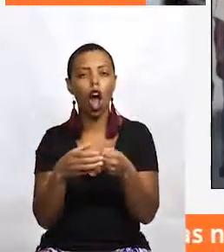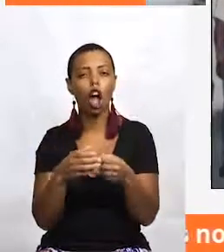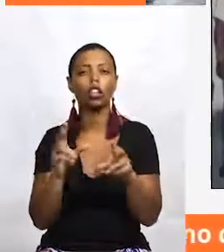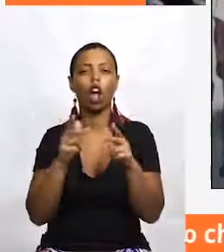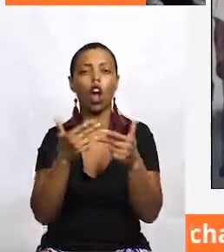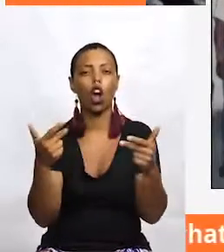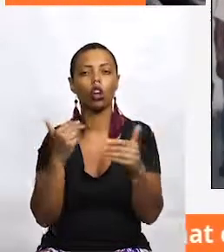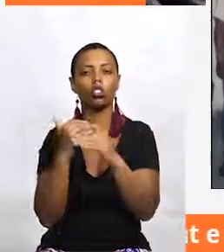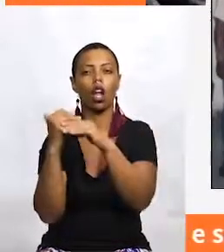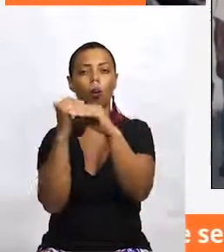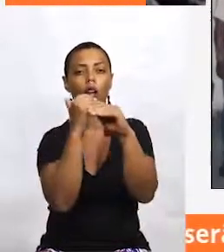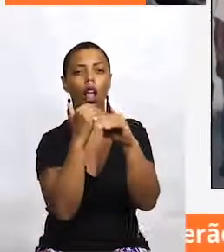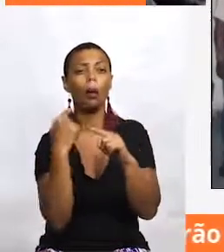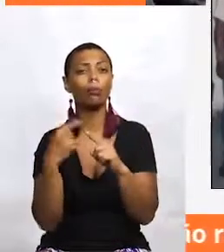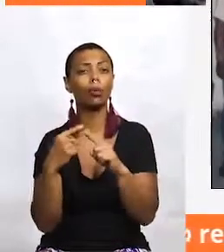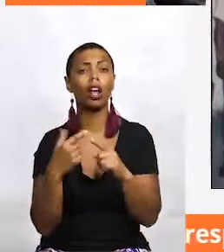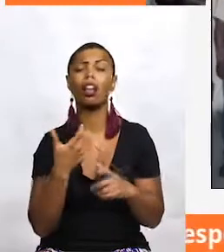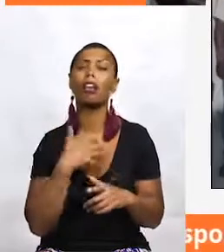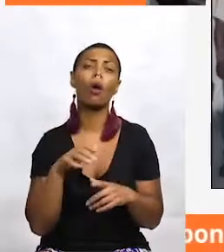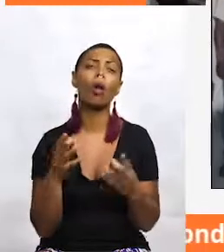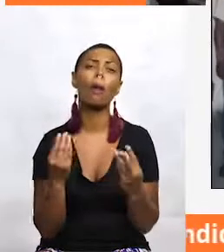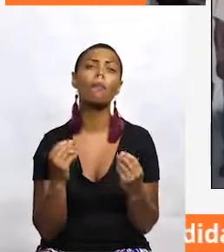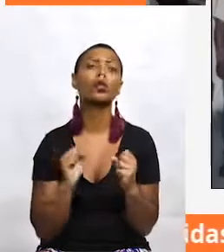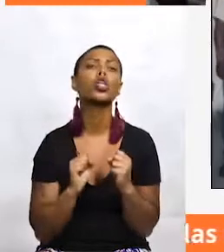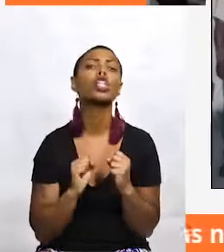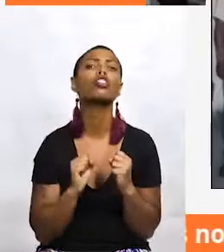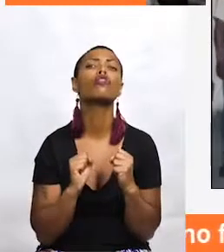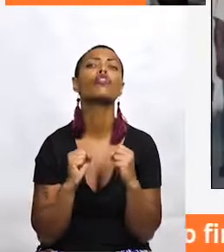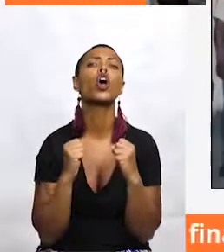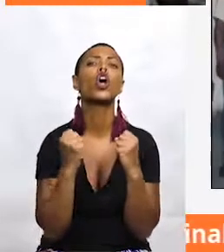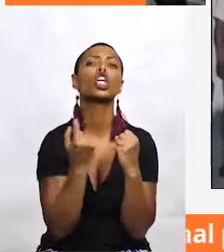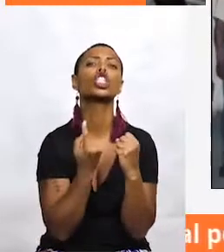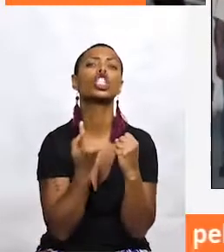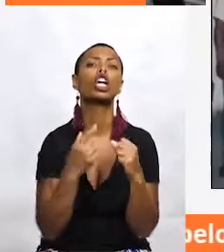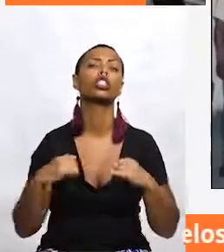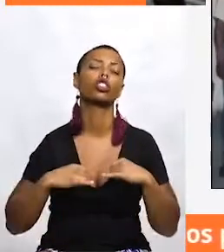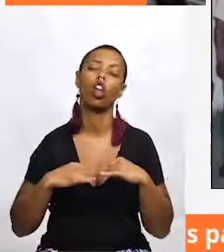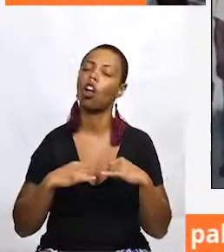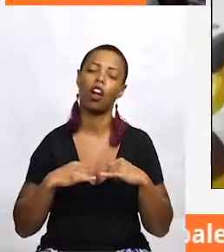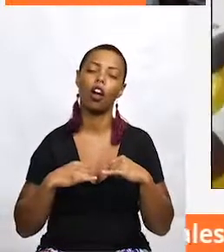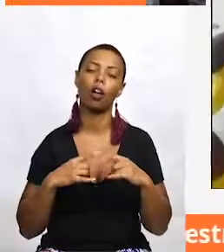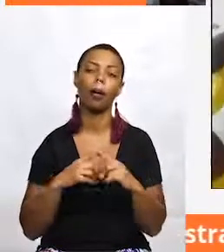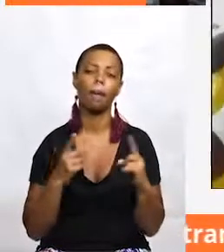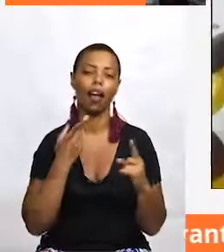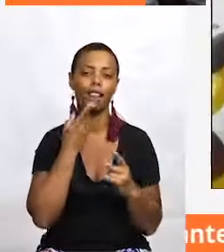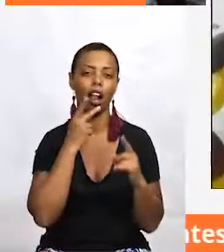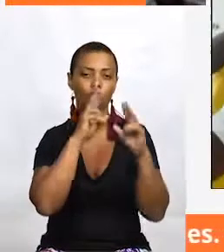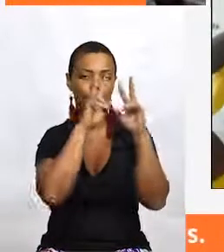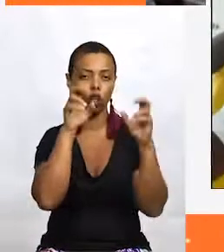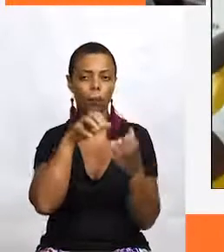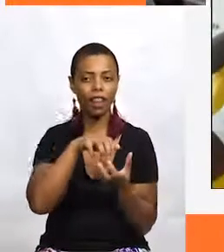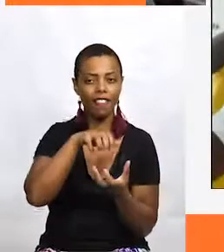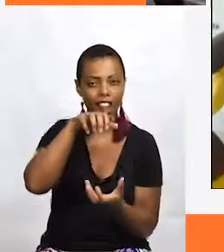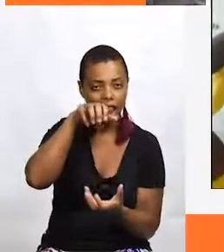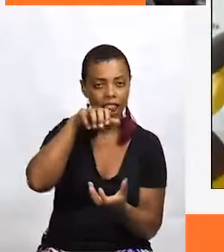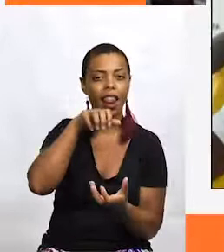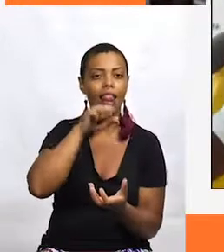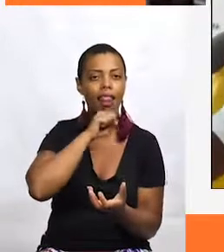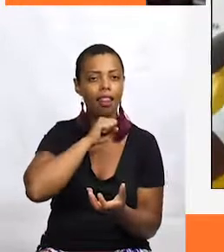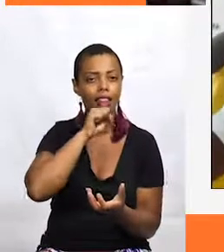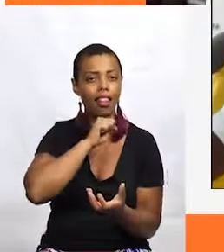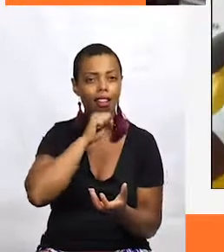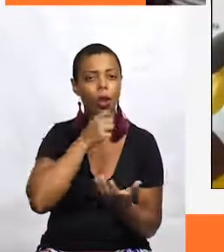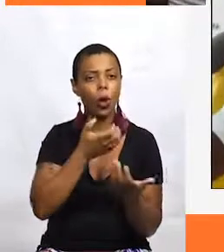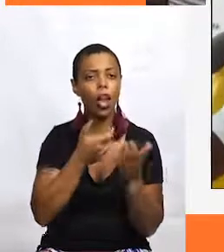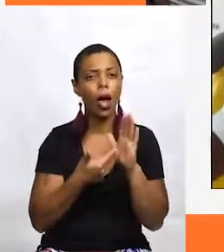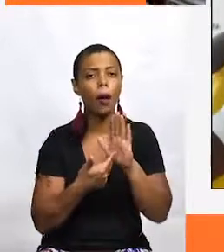porque a gente não quer fazer tanto esforço e sofrer sozinho. Mas, no caso, falando de envelhecimento, eu quis mostrar